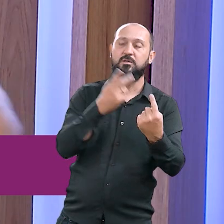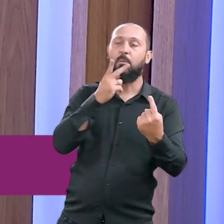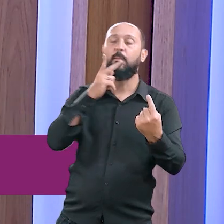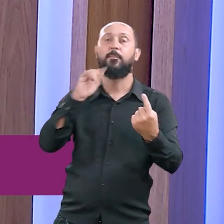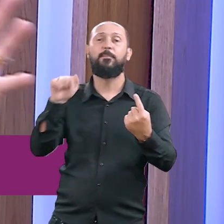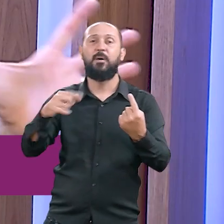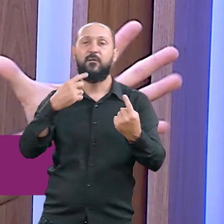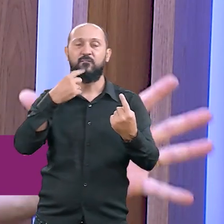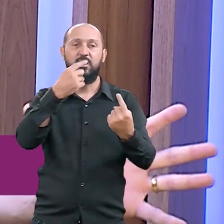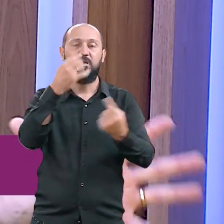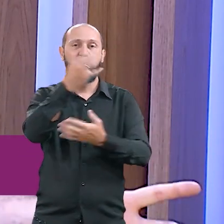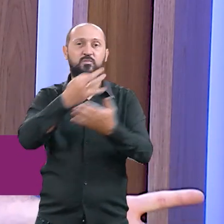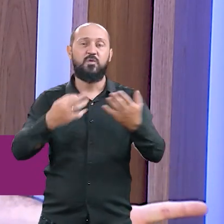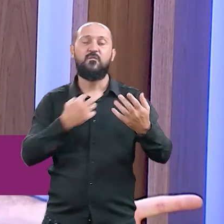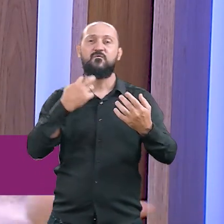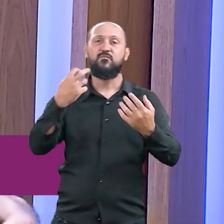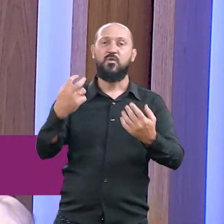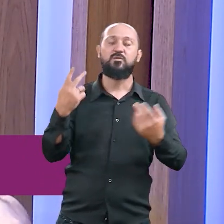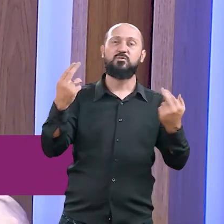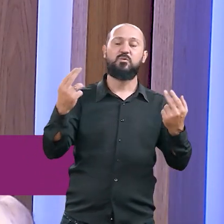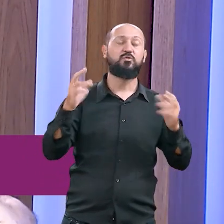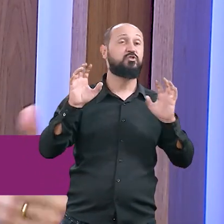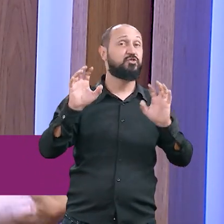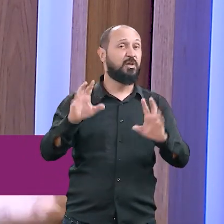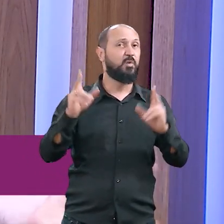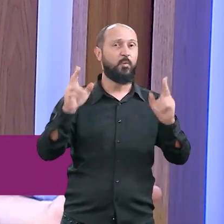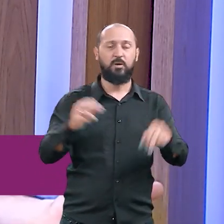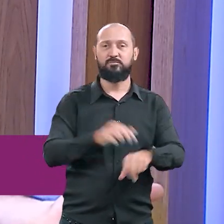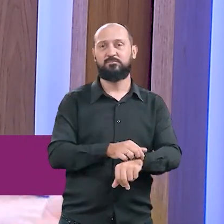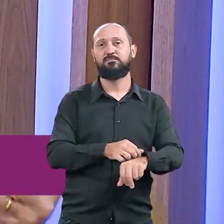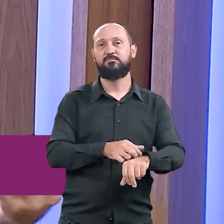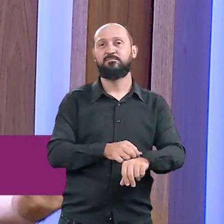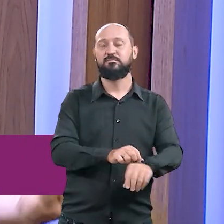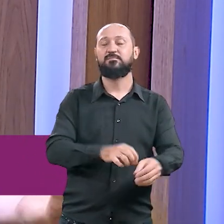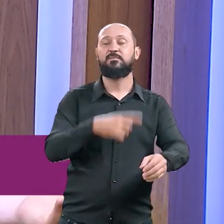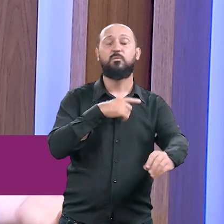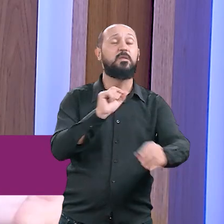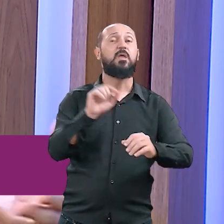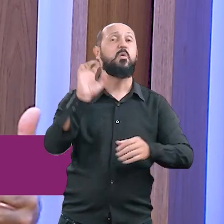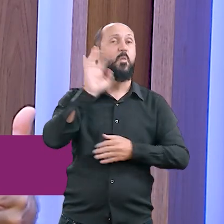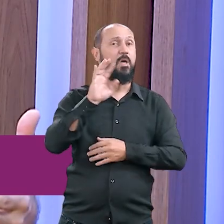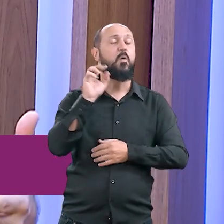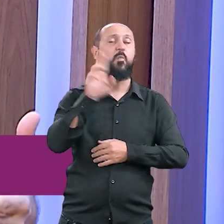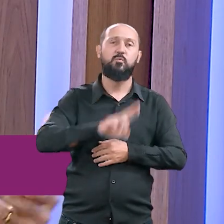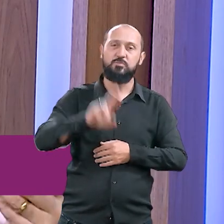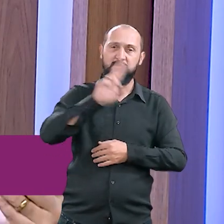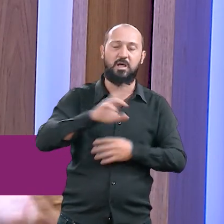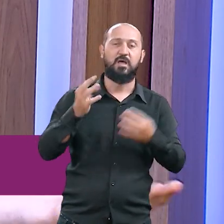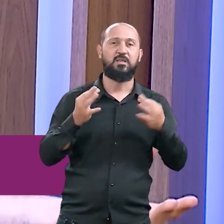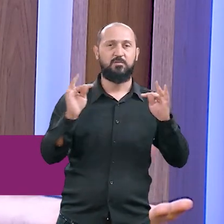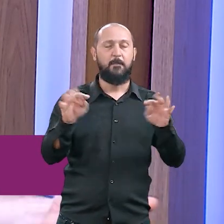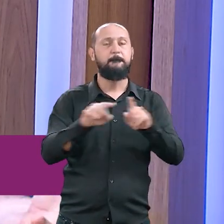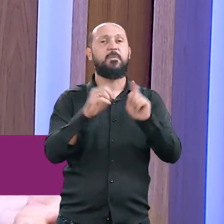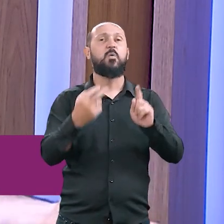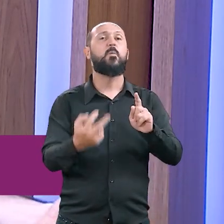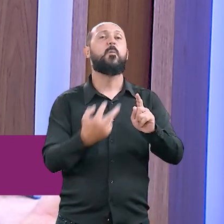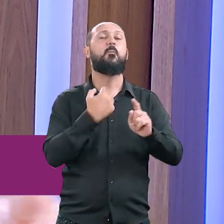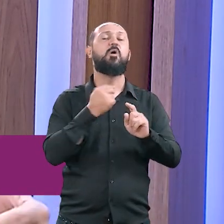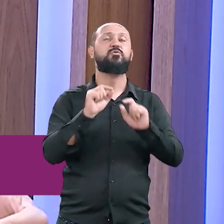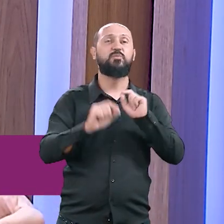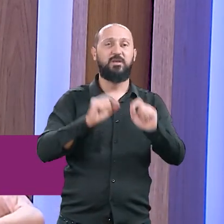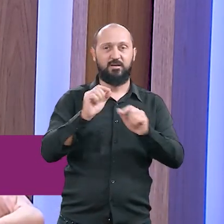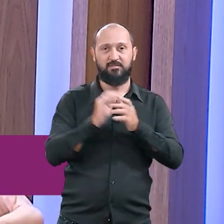Agora, lembra, como eu falei mais cedo, você poderia dizer o seguinte, puxa vida, Kennedy, então essa tecnologia é muito perigosa, a gente devia tirá-la do ar. No filme do Guerra nas Estrelas,